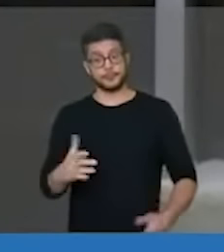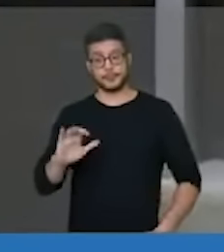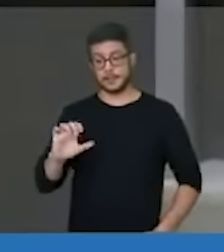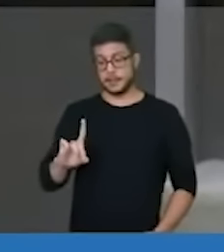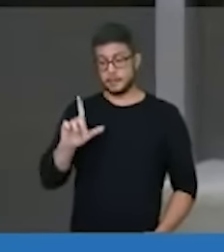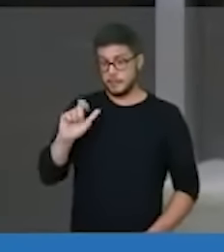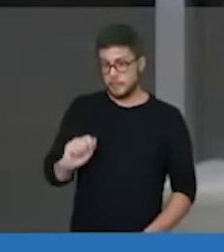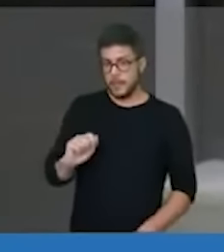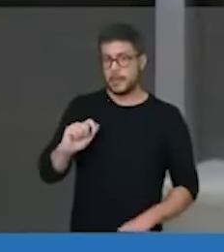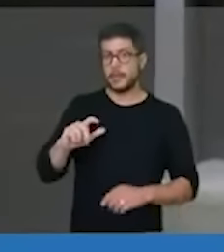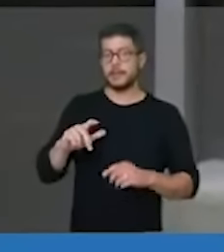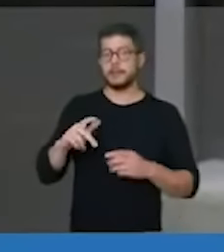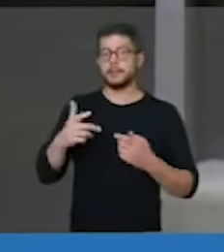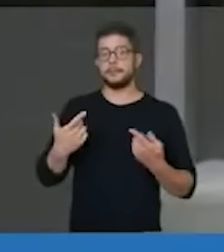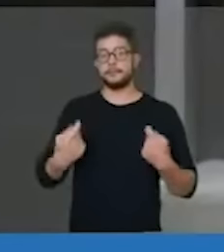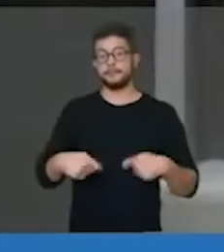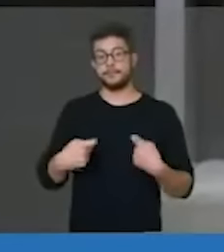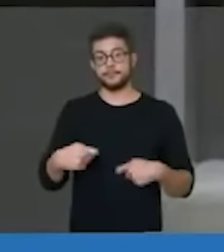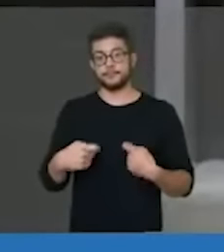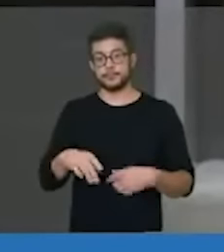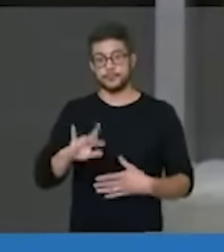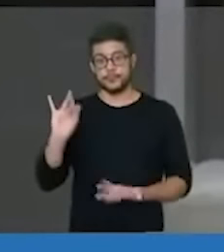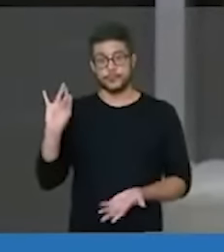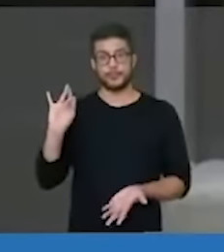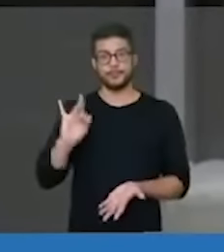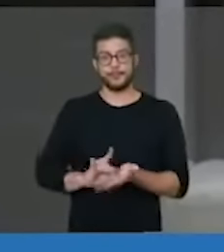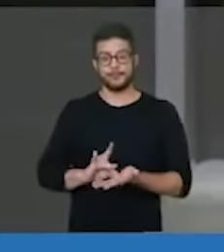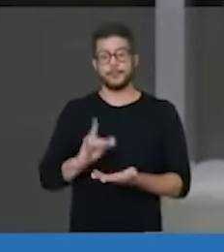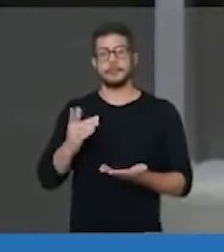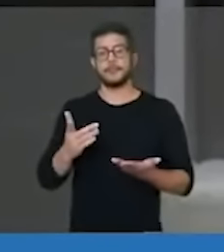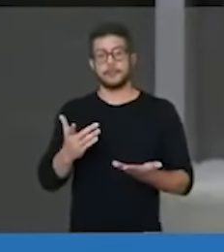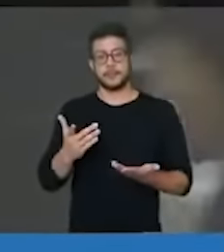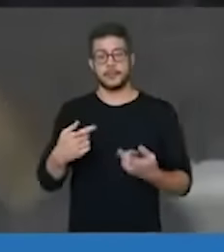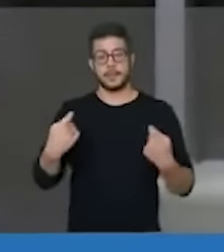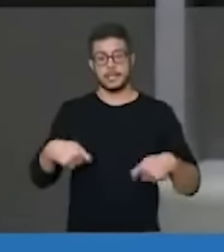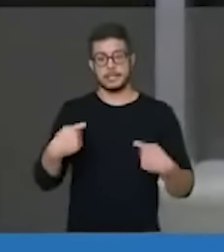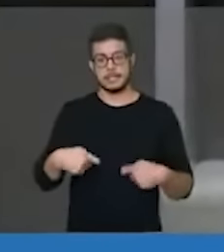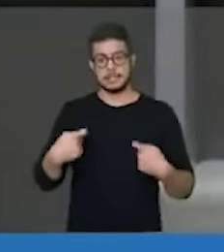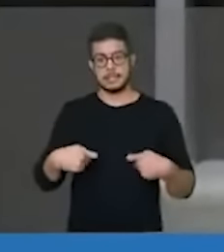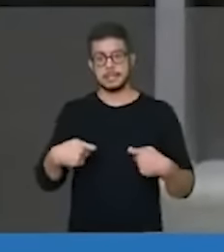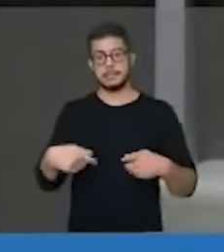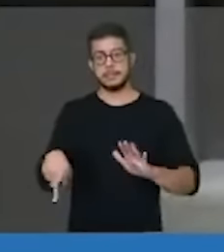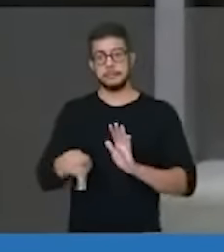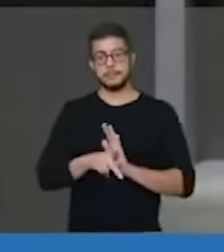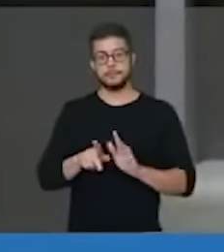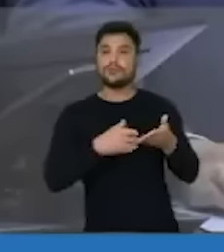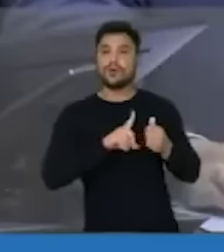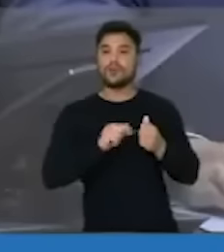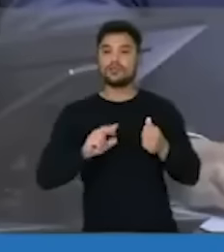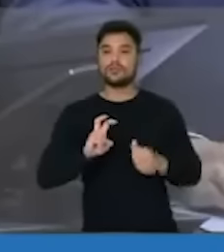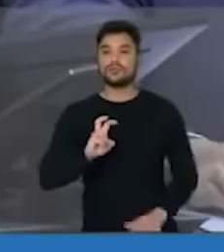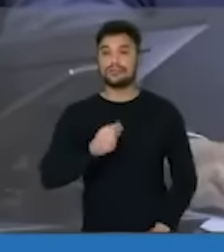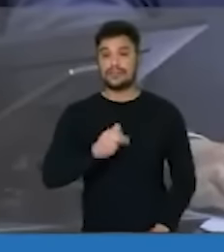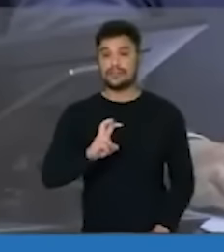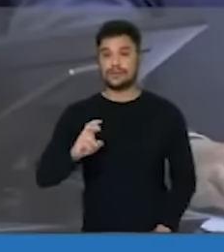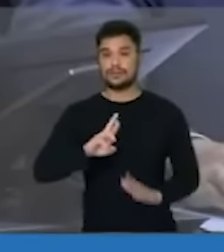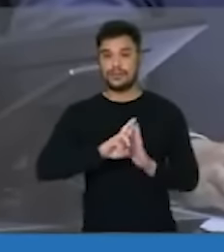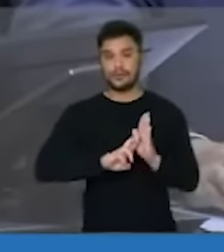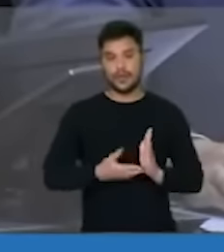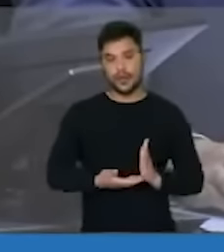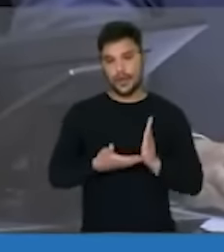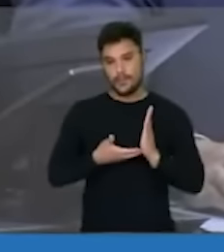ser objeto de demanda real da população, com audiências públicas, plenárias. Isso não acontece. 55 do Regimento